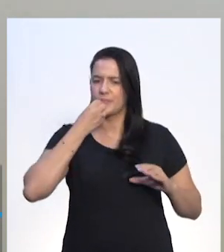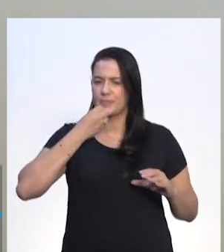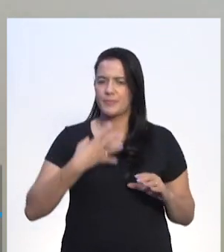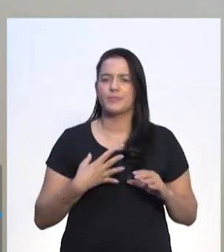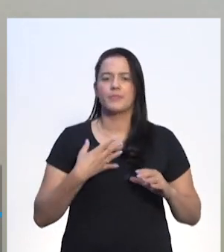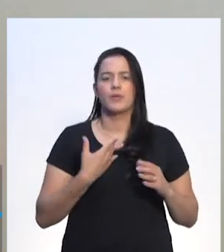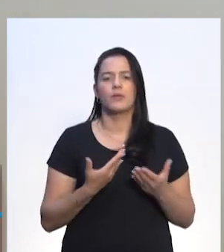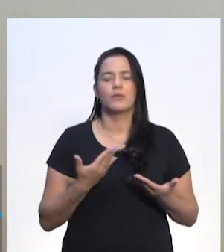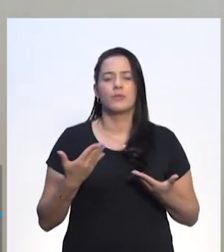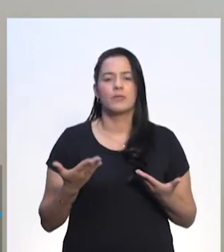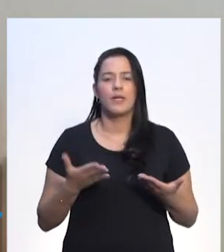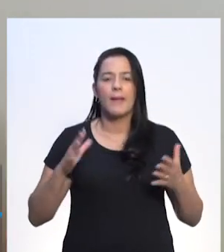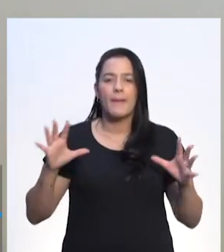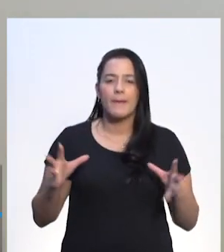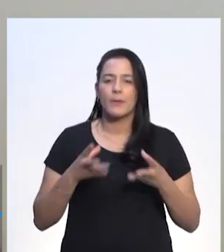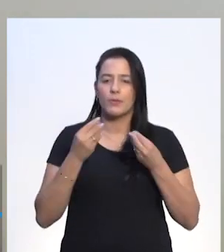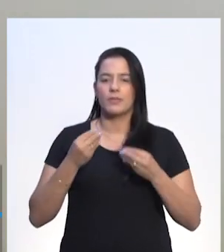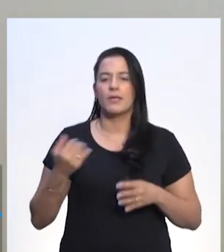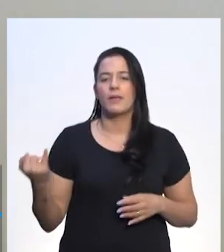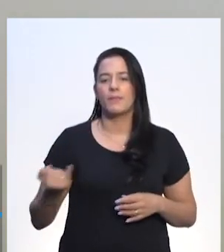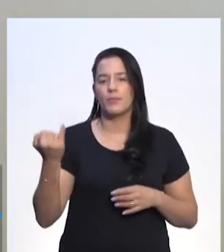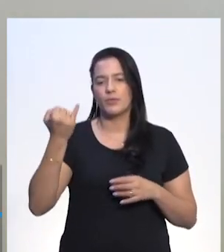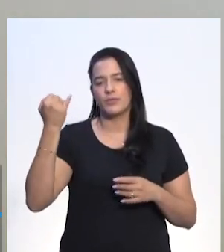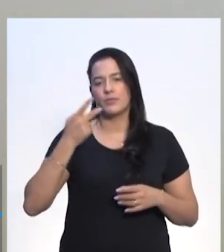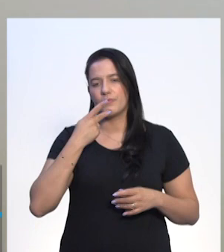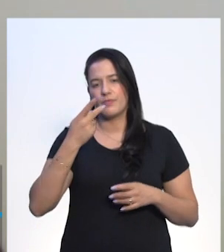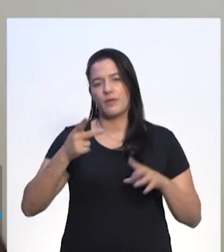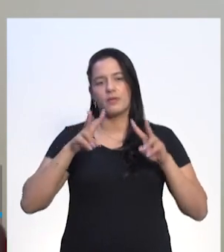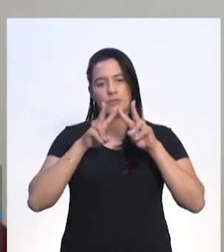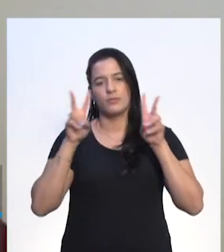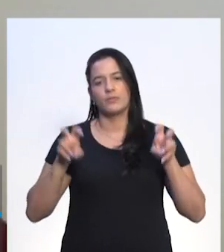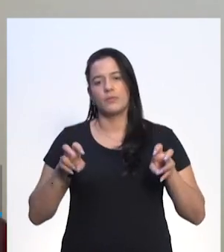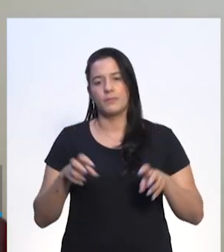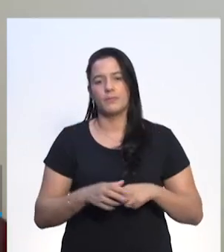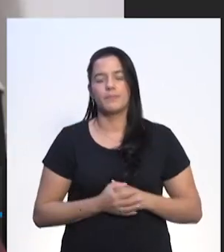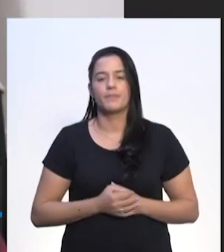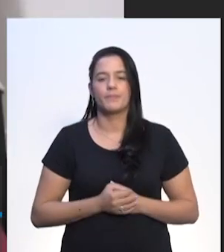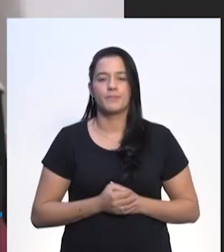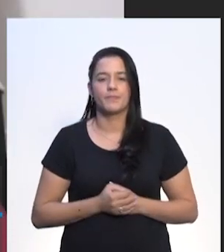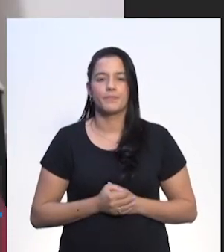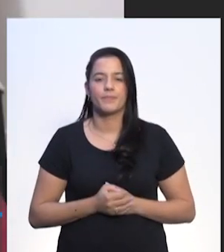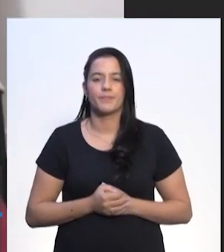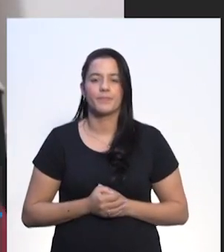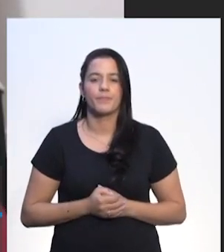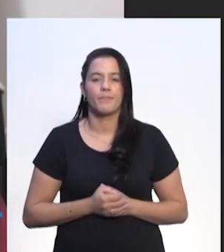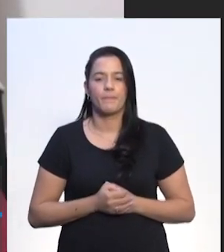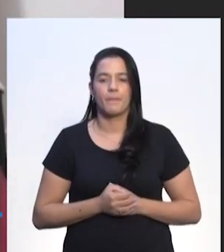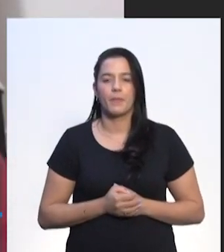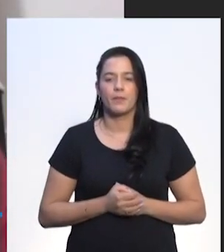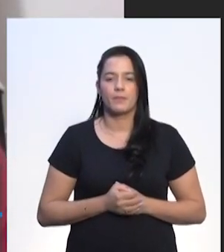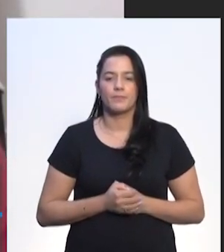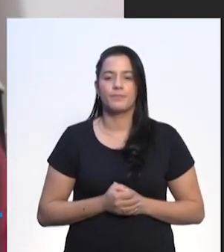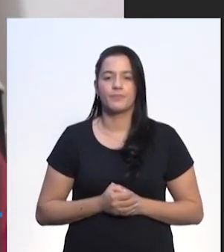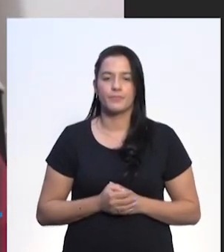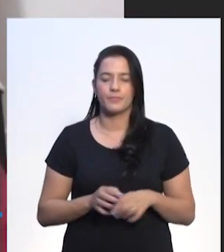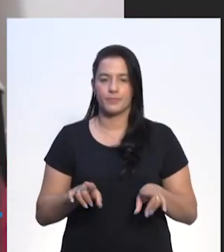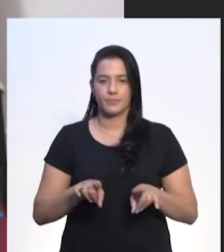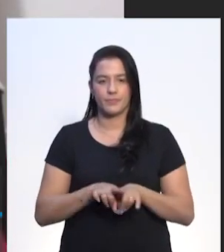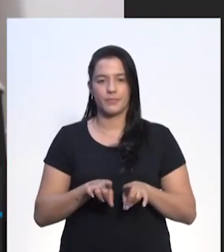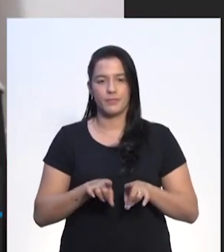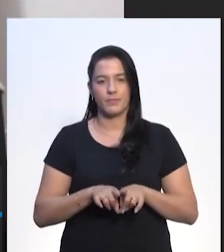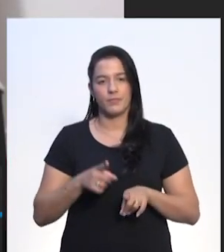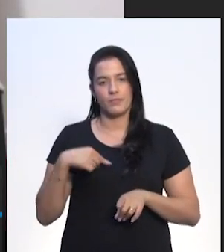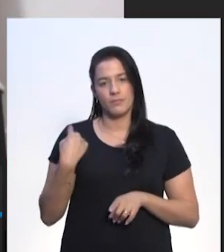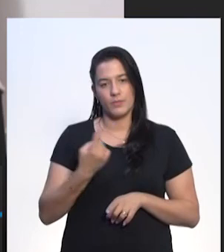no sentido de quanto é importante falar sobre esse tema. A gente tem que lembrar que existe também a questão, né,